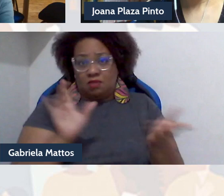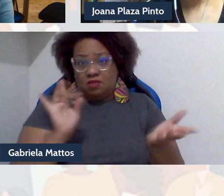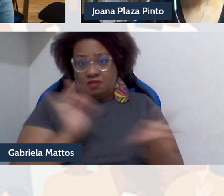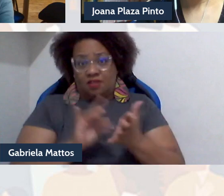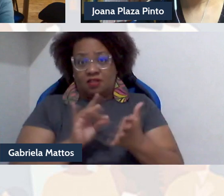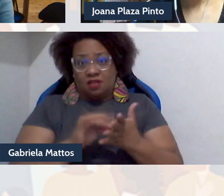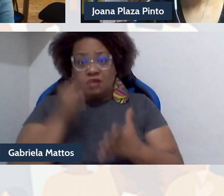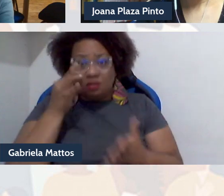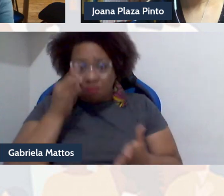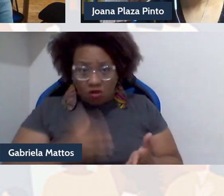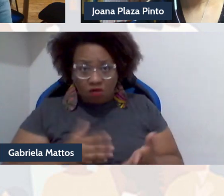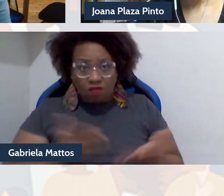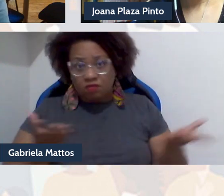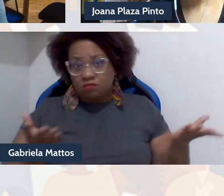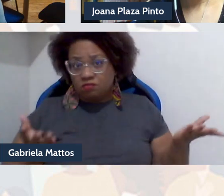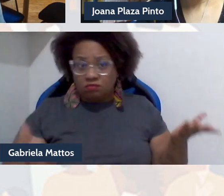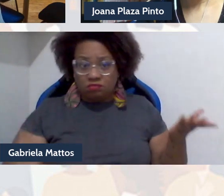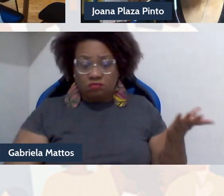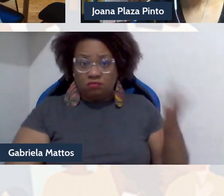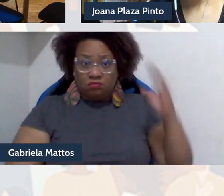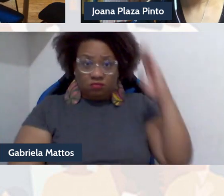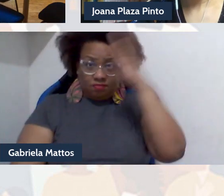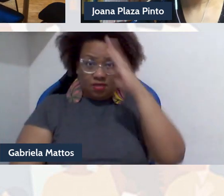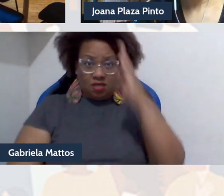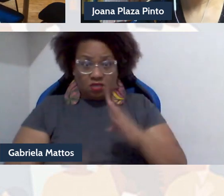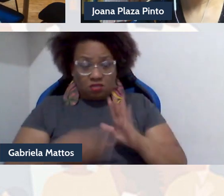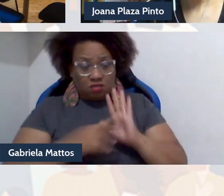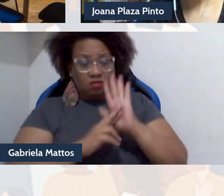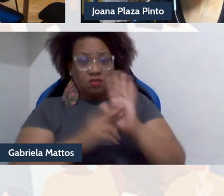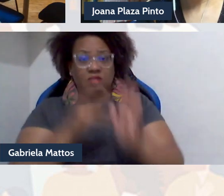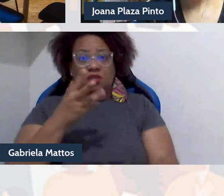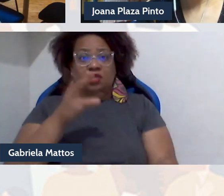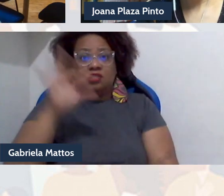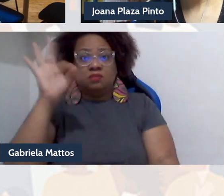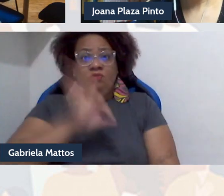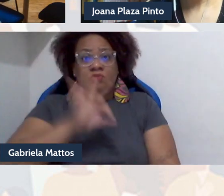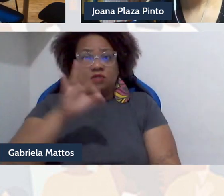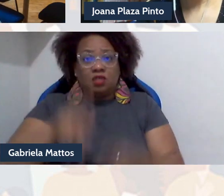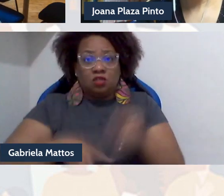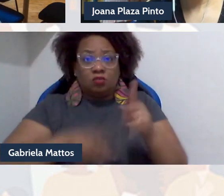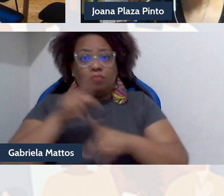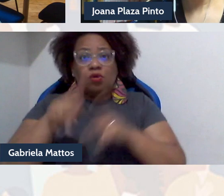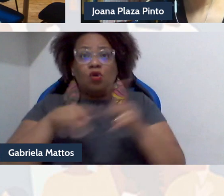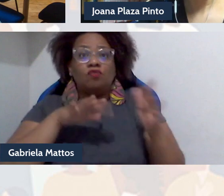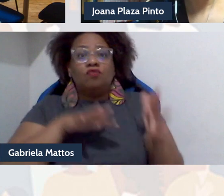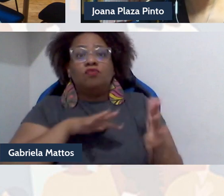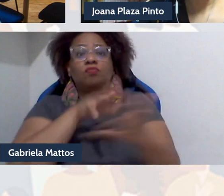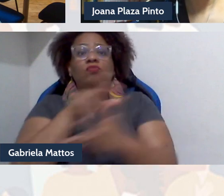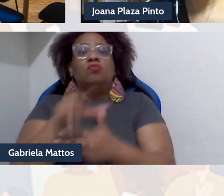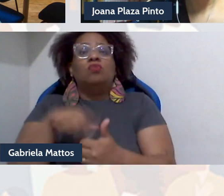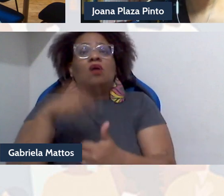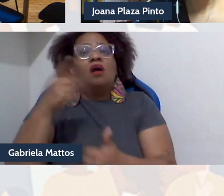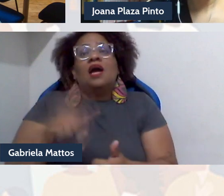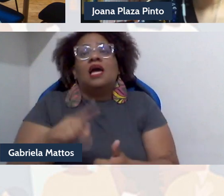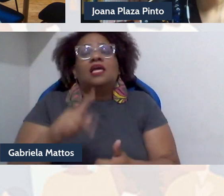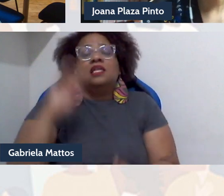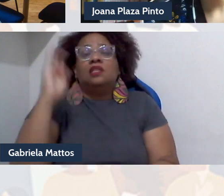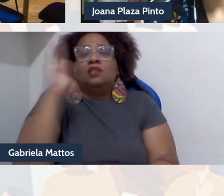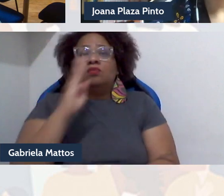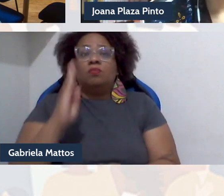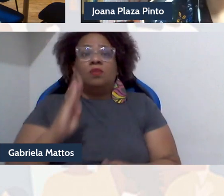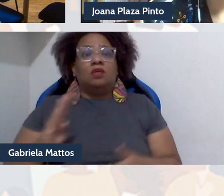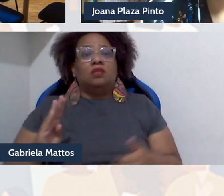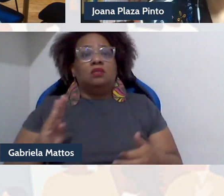Brasil representa 3% da população mundial e aqui no Brasil a gente teve 11%